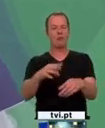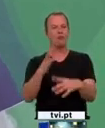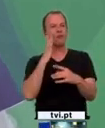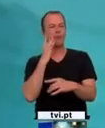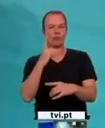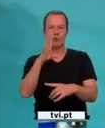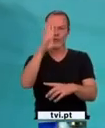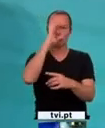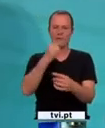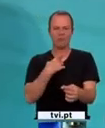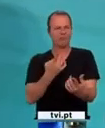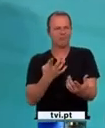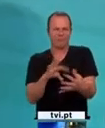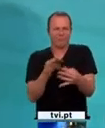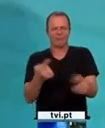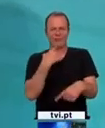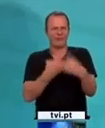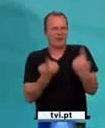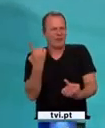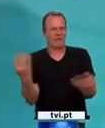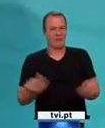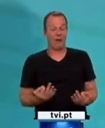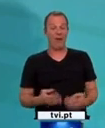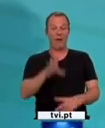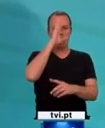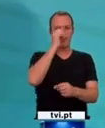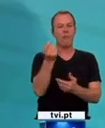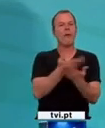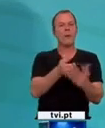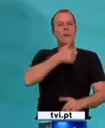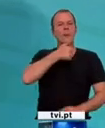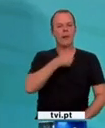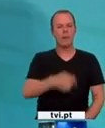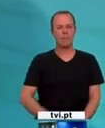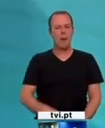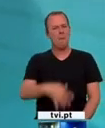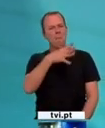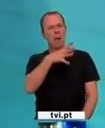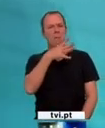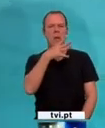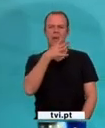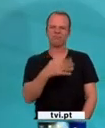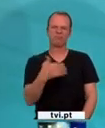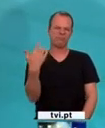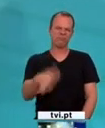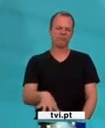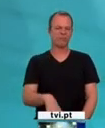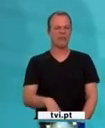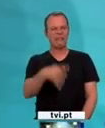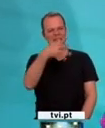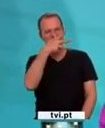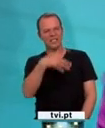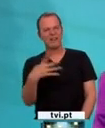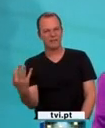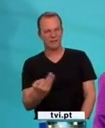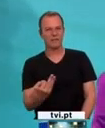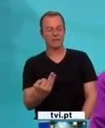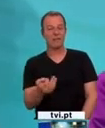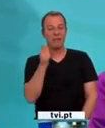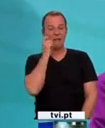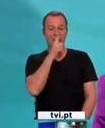pouco estranha. O que o Sr. Ministro da Economia fez foram afirmações muito infelizes, muito de quem realmente